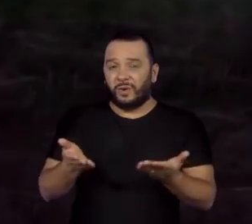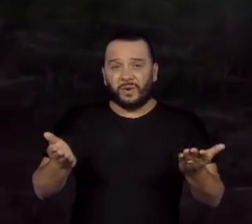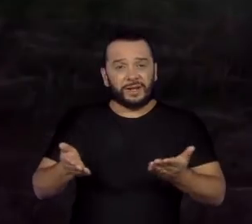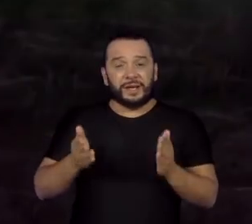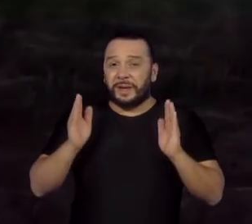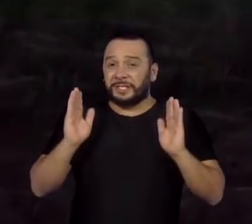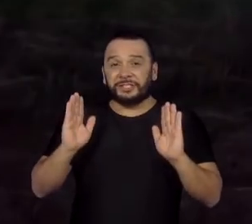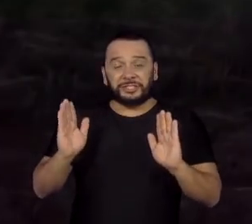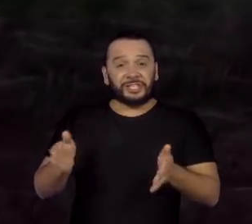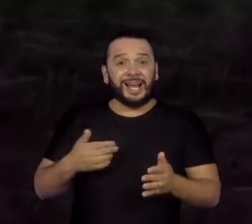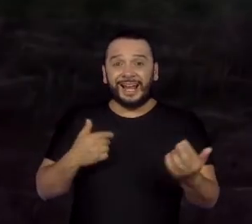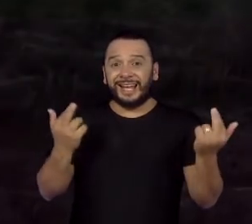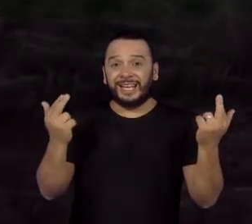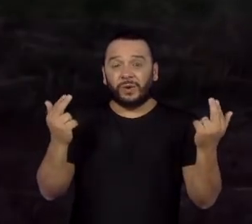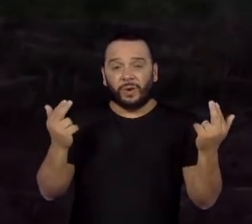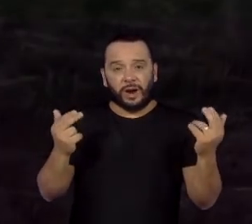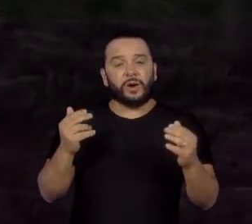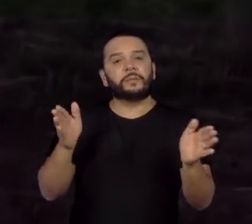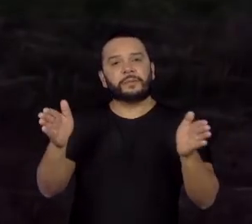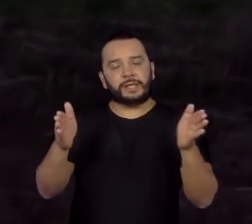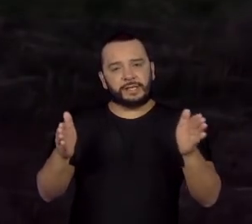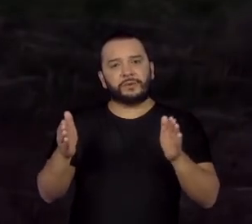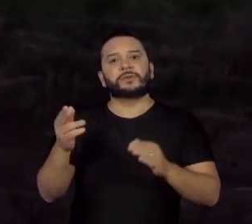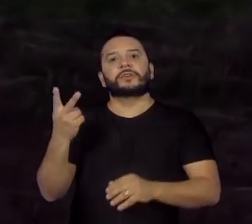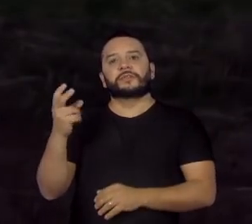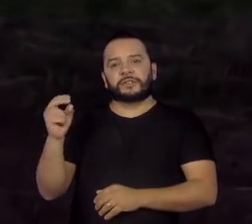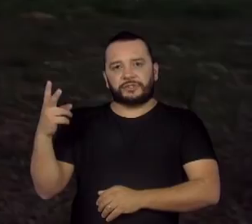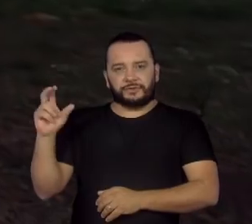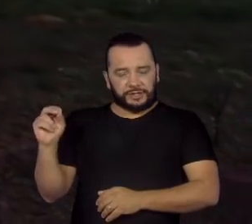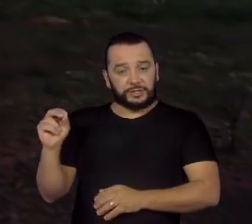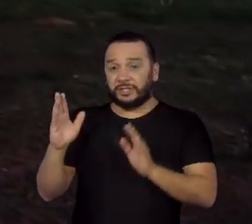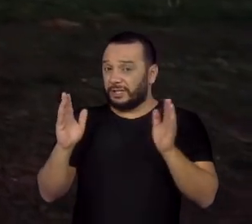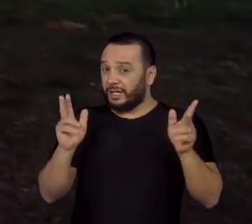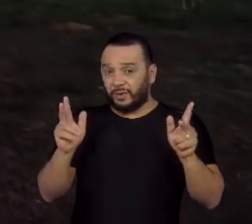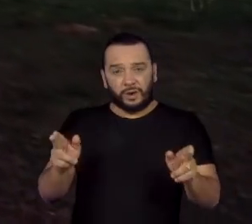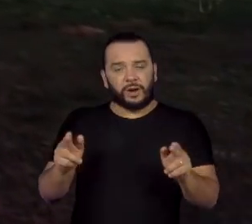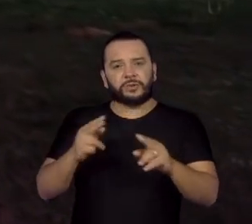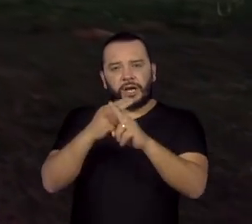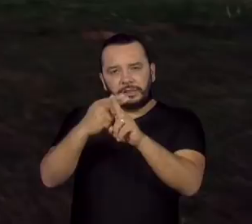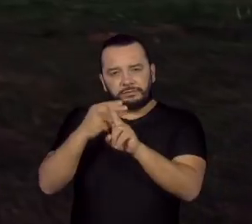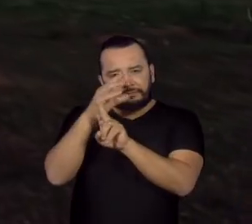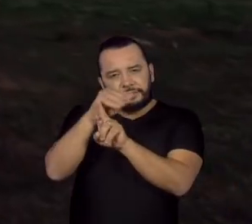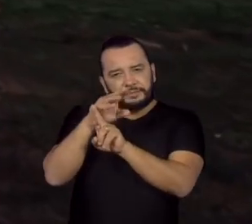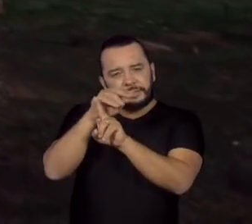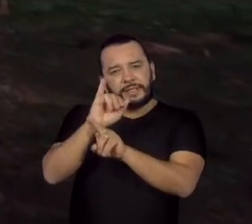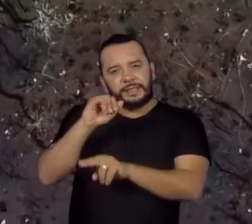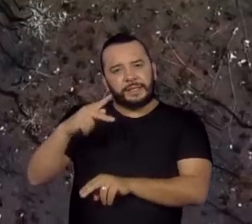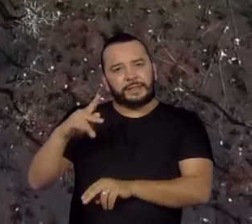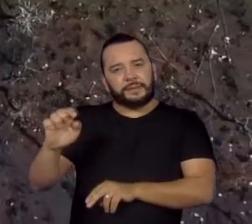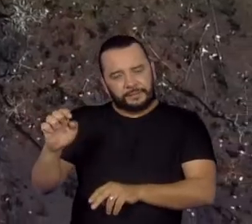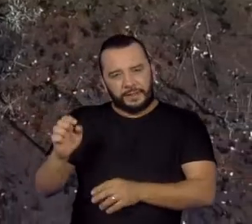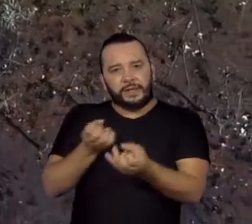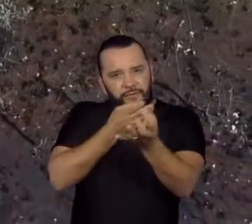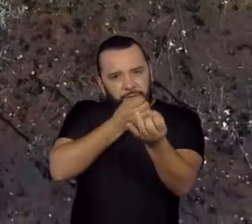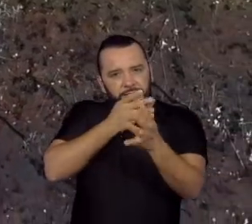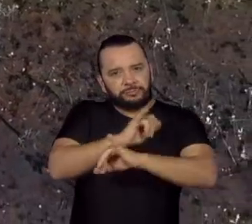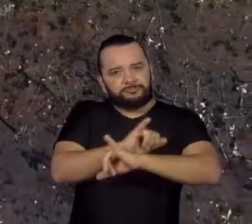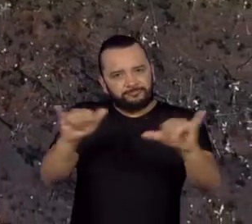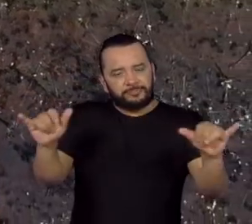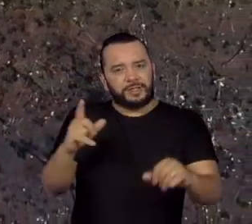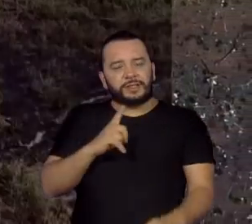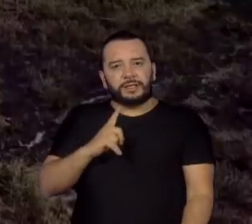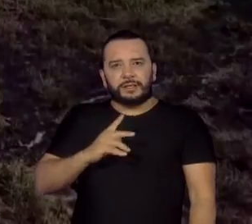mesmo período de 2020. A informação é do Programa de Queimadas do INPE, Instituto Nacional de Pesquisas